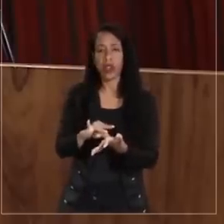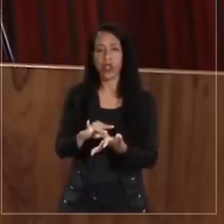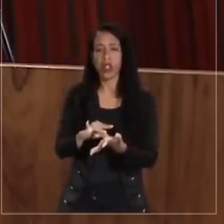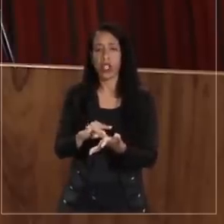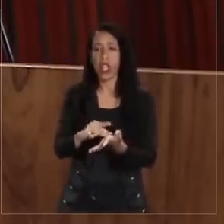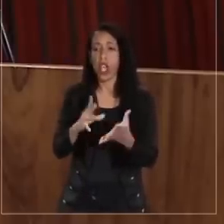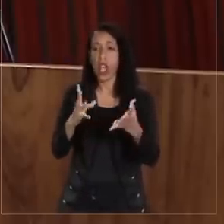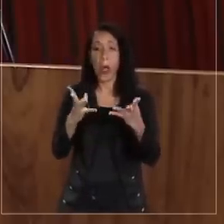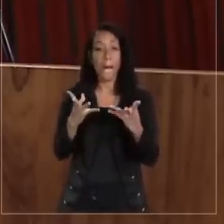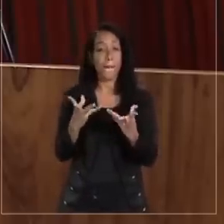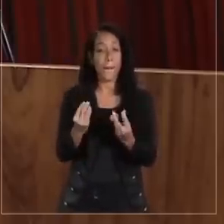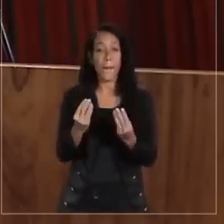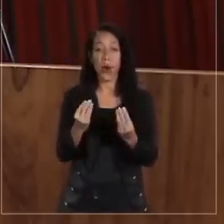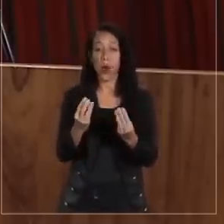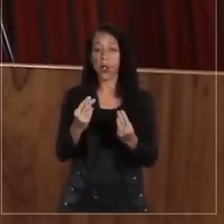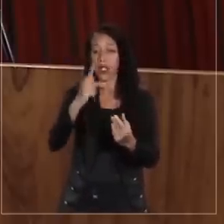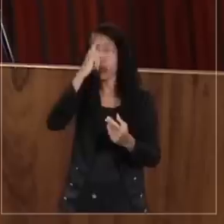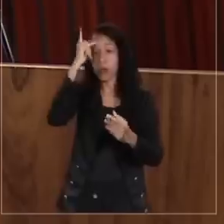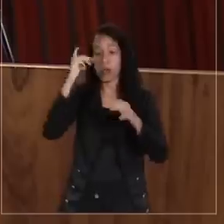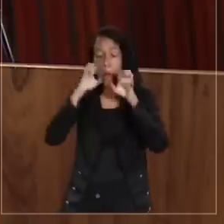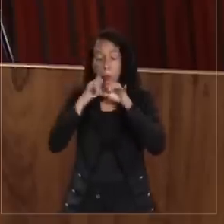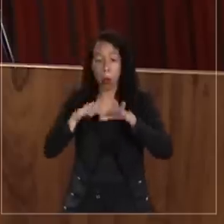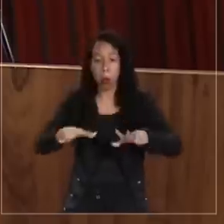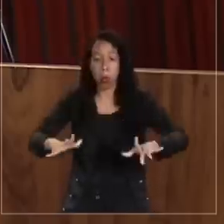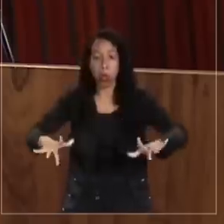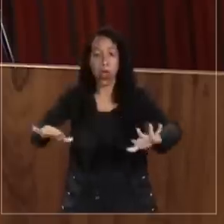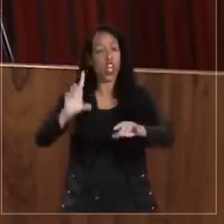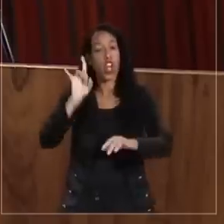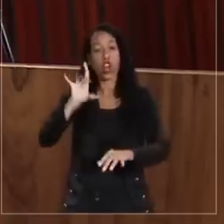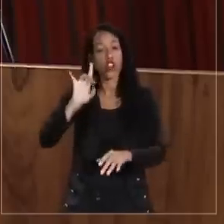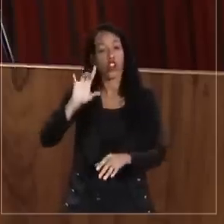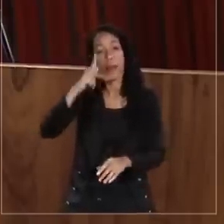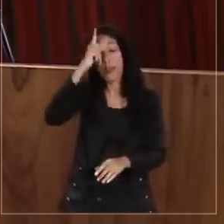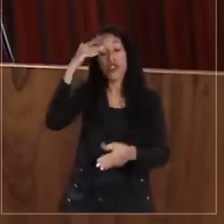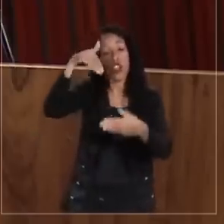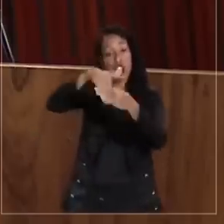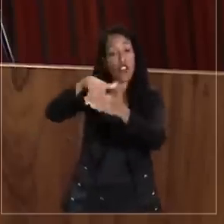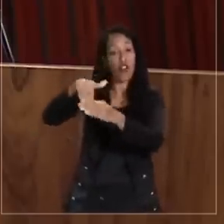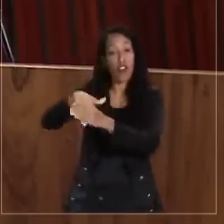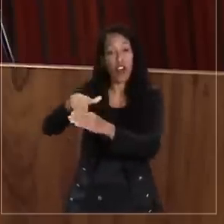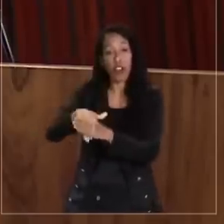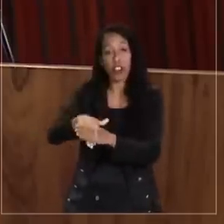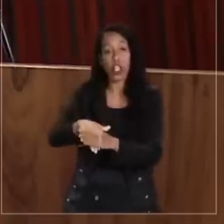alcançou não apenas eleitores, como diz a defesa, e é verdade, os